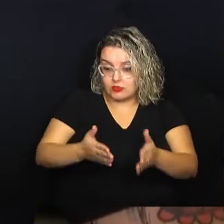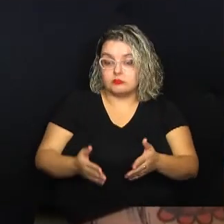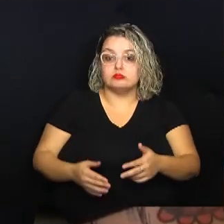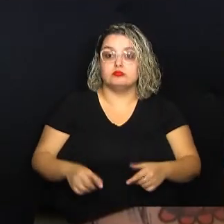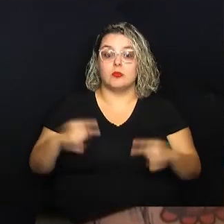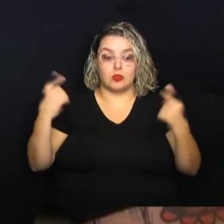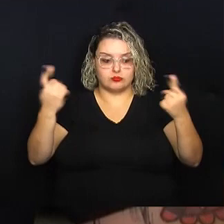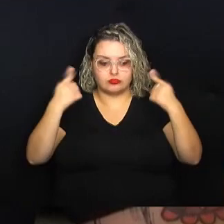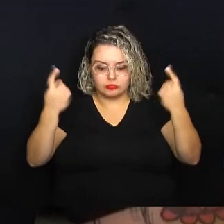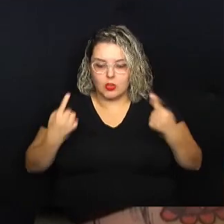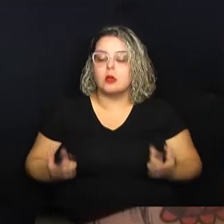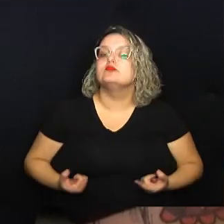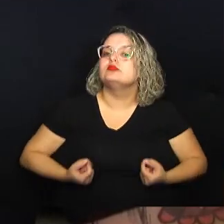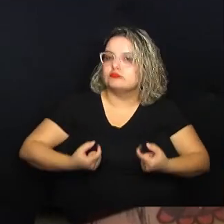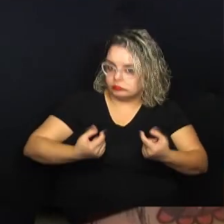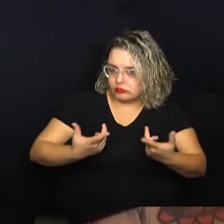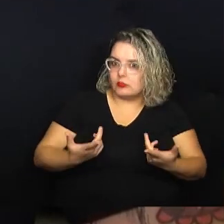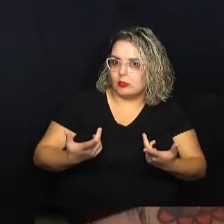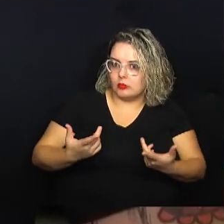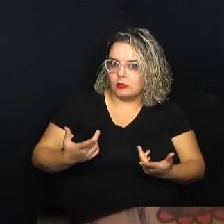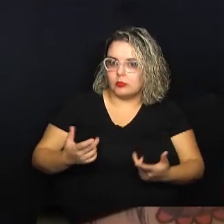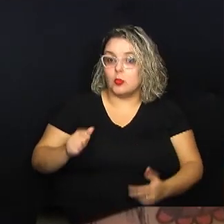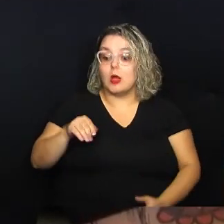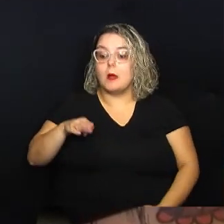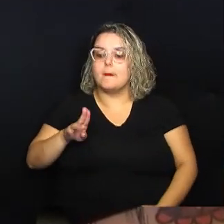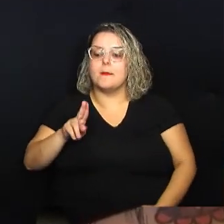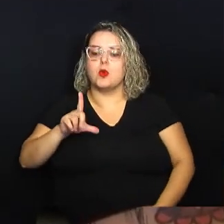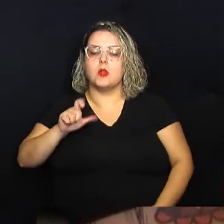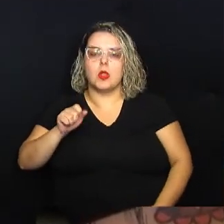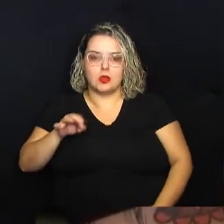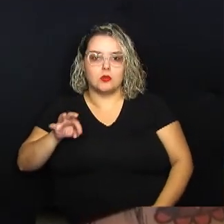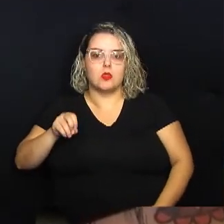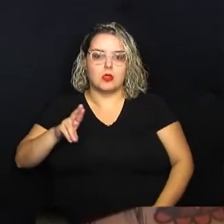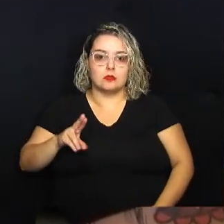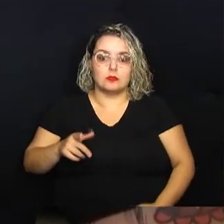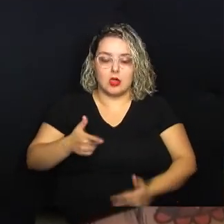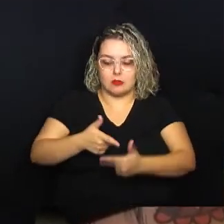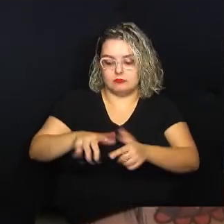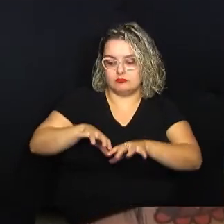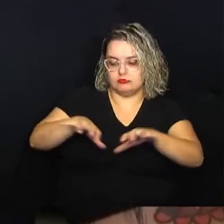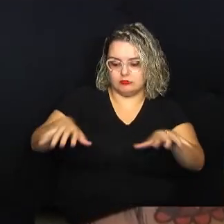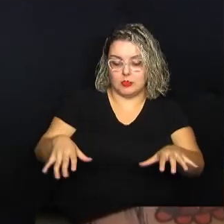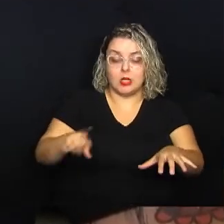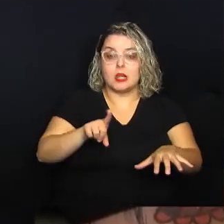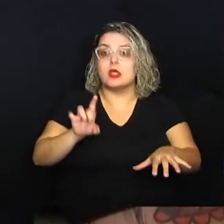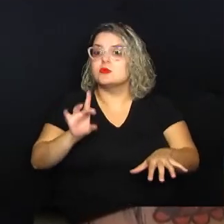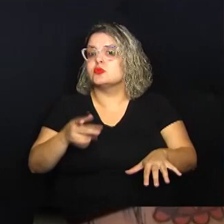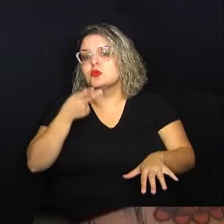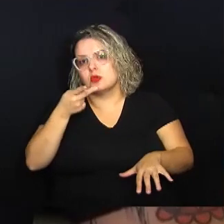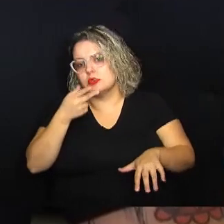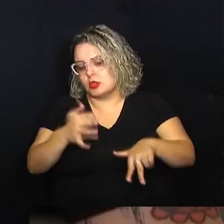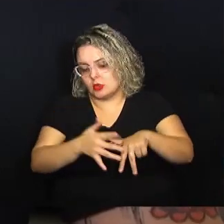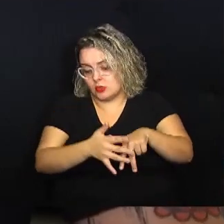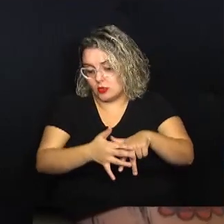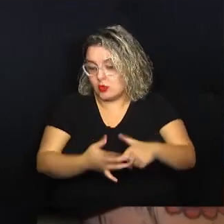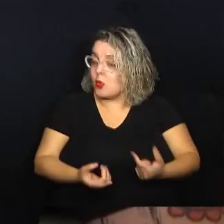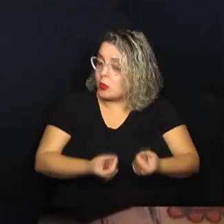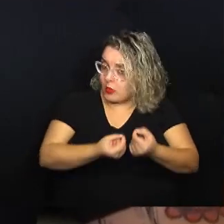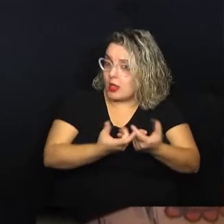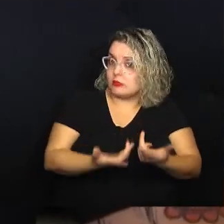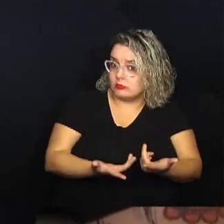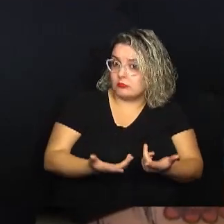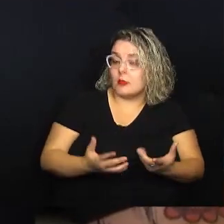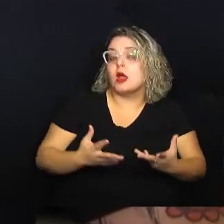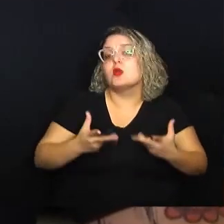de oncologia. E a partir disso a gente tentou fazer uma divisão, não somente contar a história de um paciente com câncer, mas sim trazer